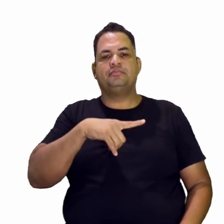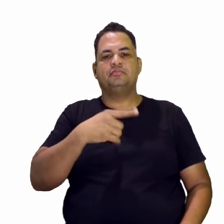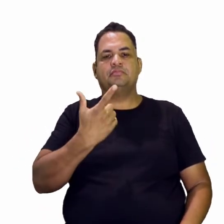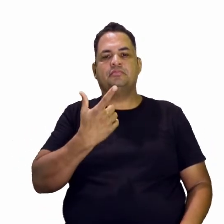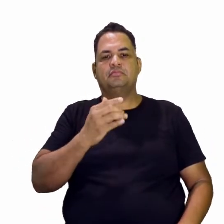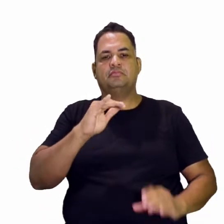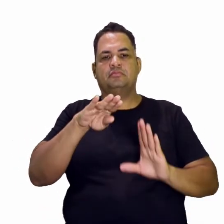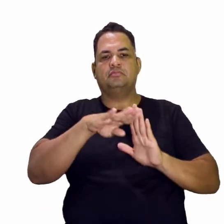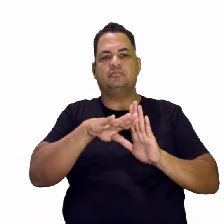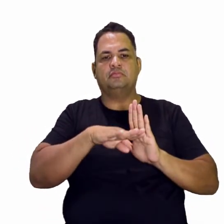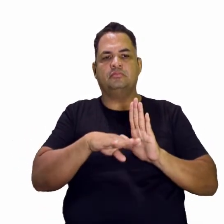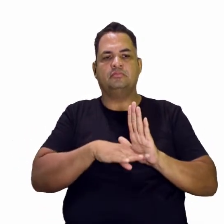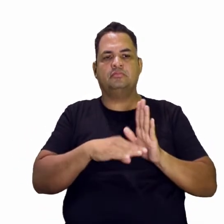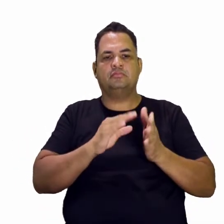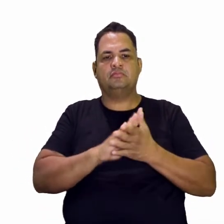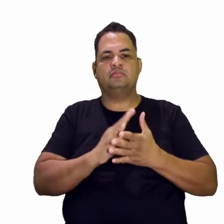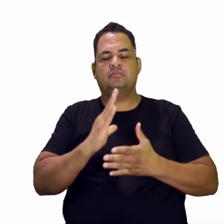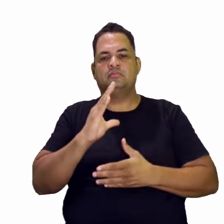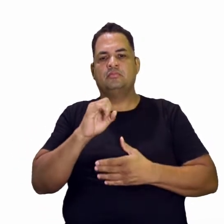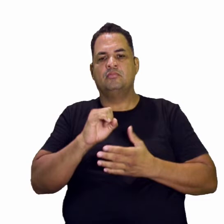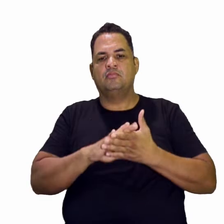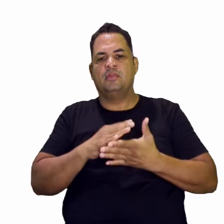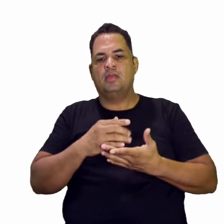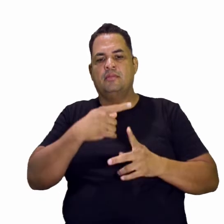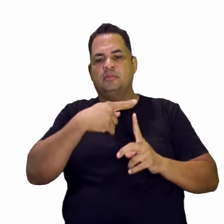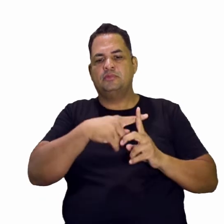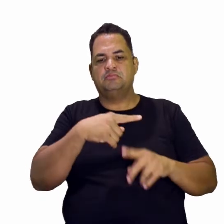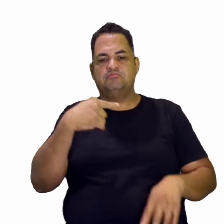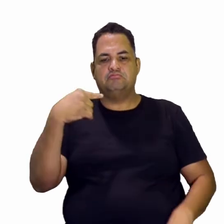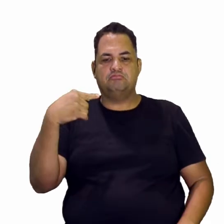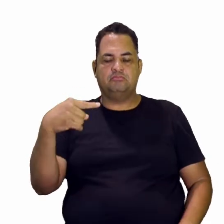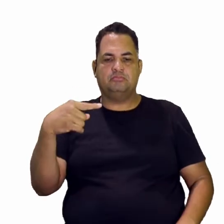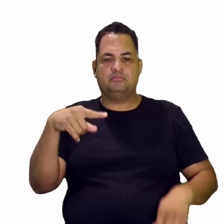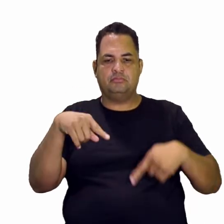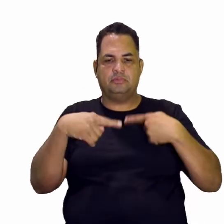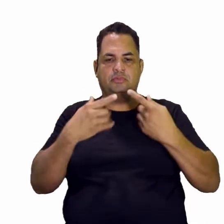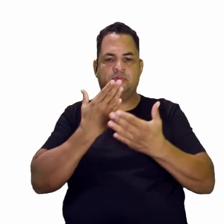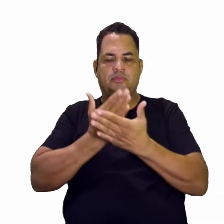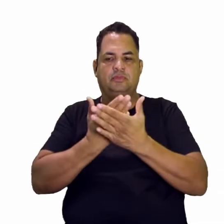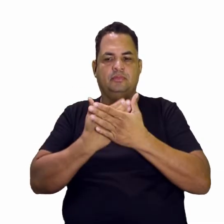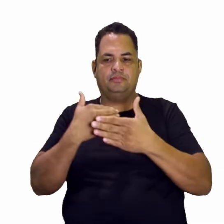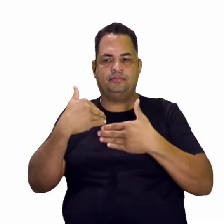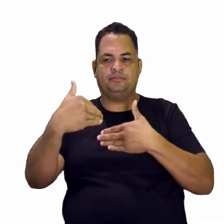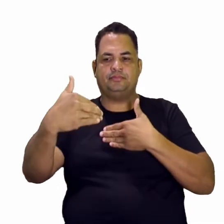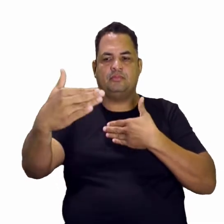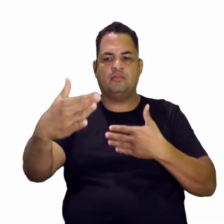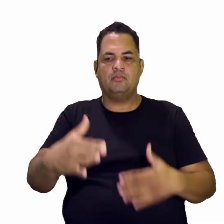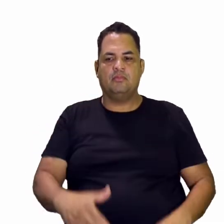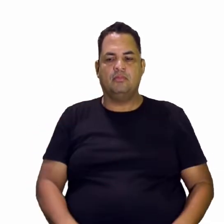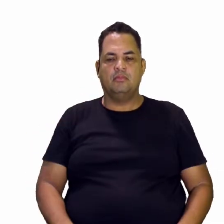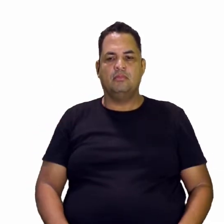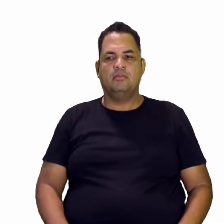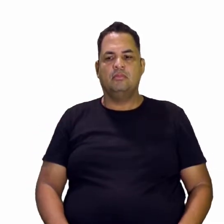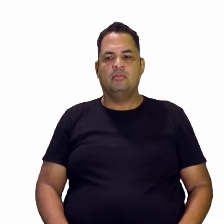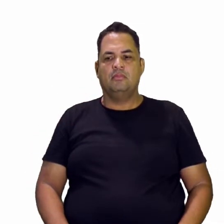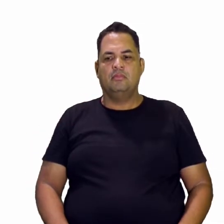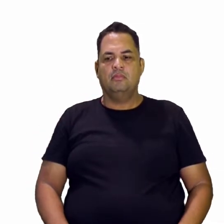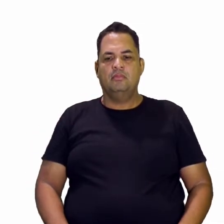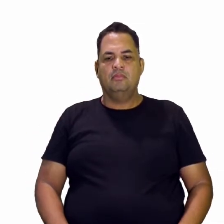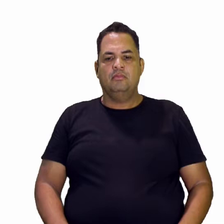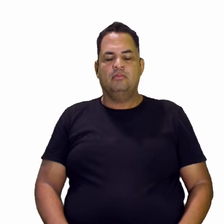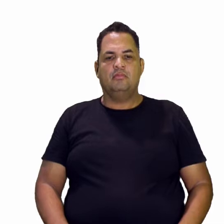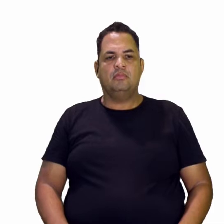ter essa classificação de bactérias gram-positivas, gram-negativas, que a gente vai estudar mais pra frente. Tudo bem? Vamos lá,